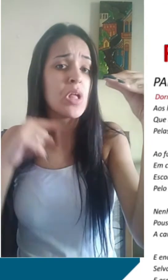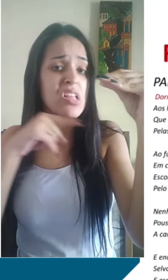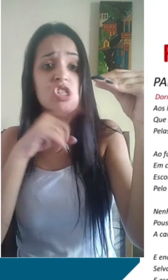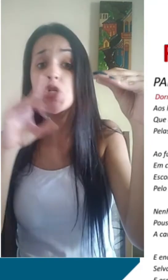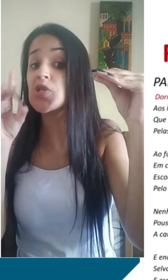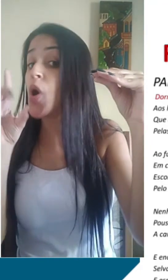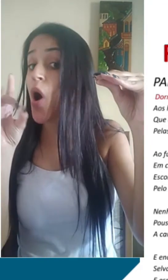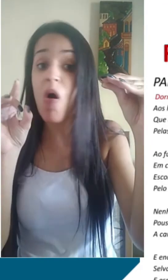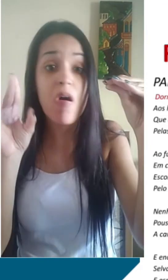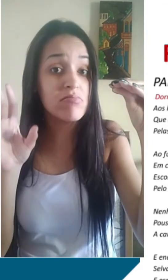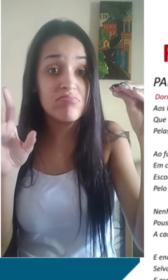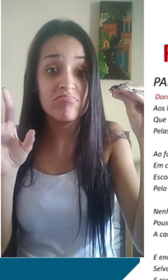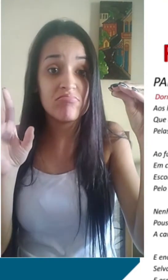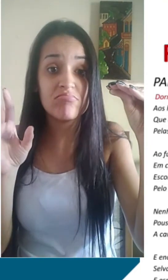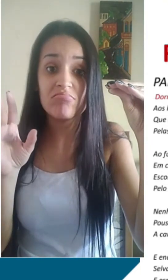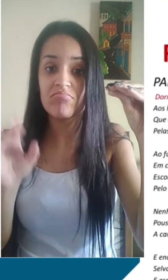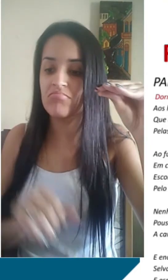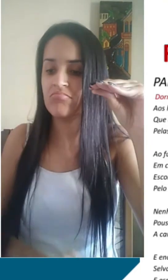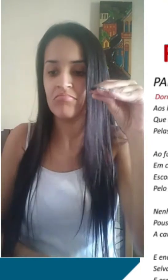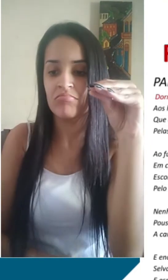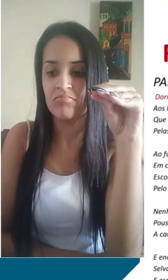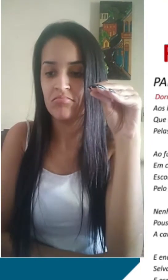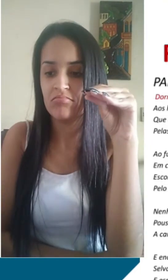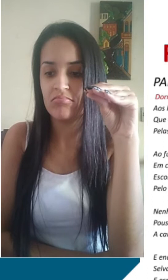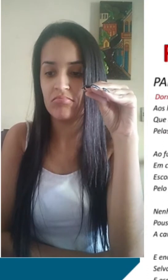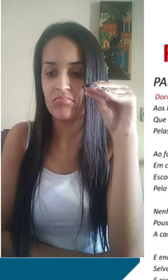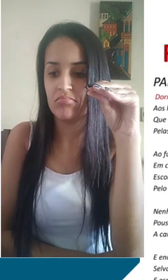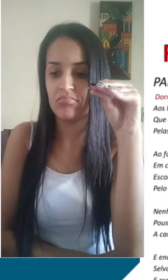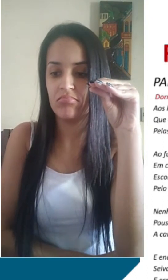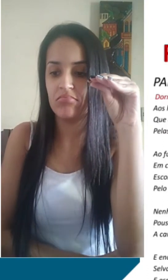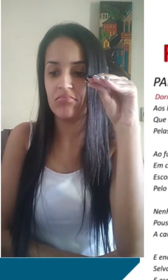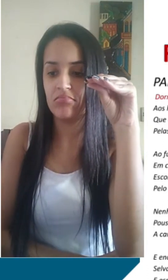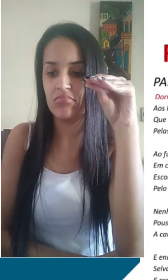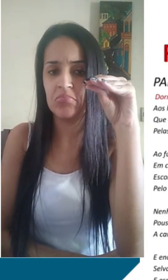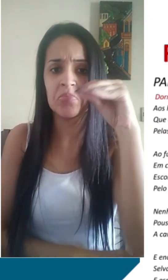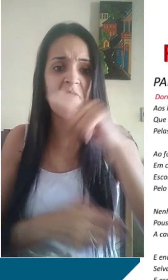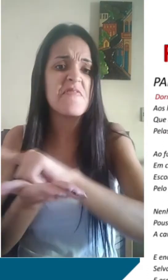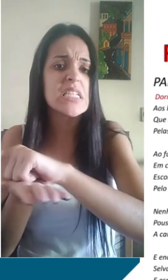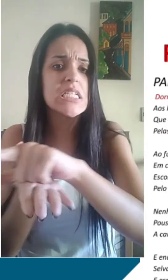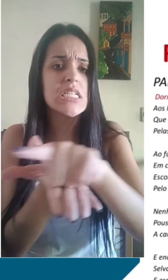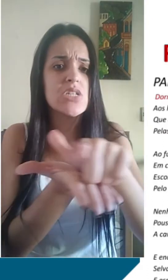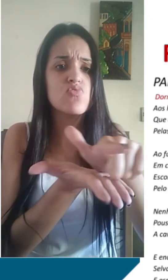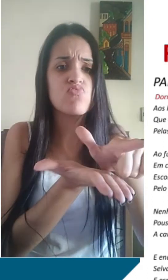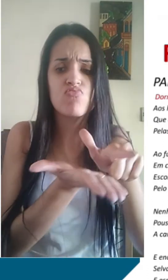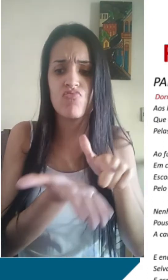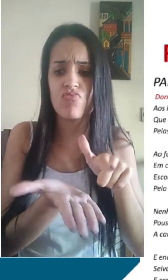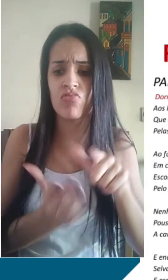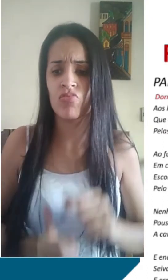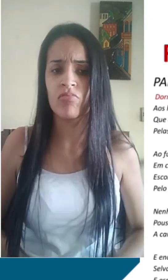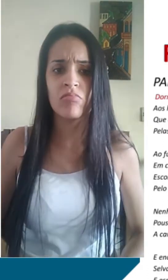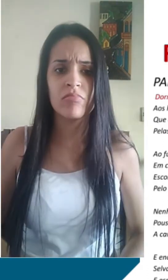macia alfombra pousa. Tudo deserto. Aos poucos escurece a